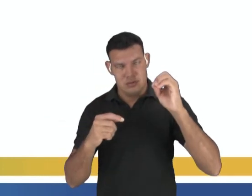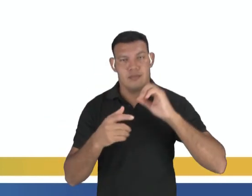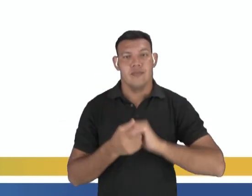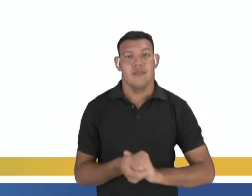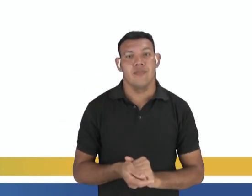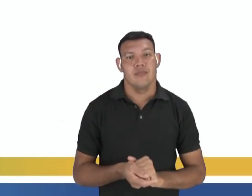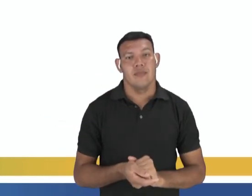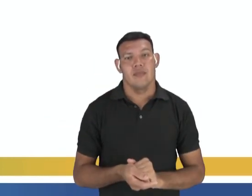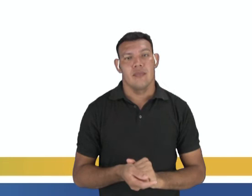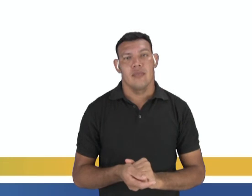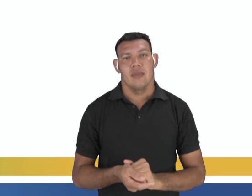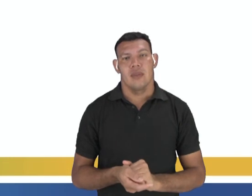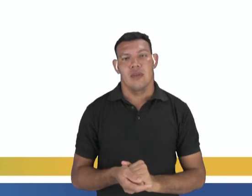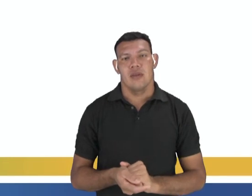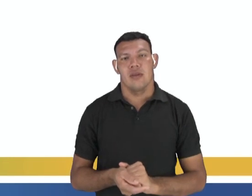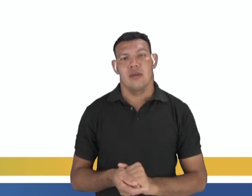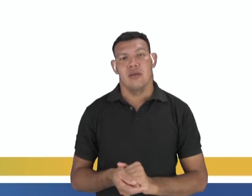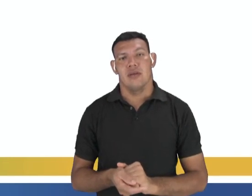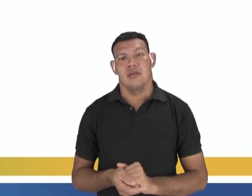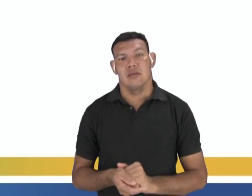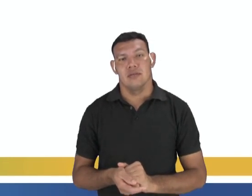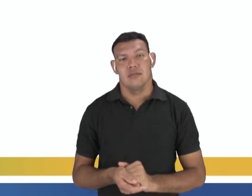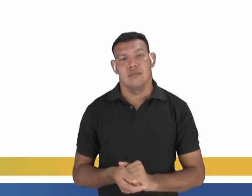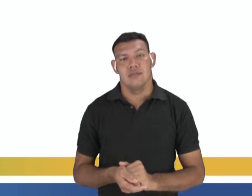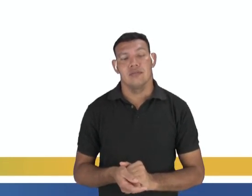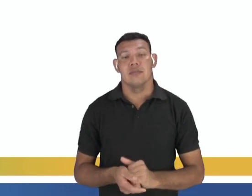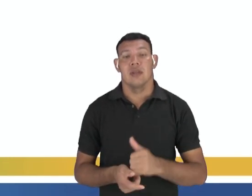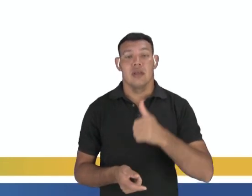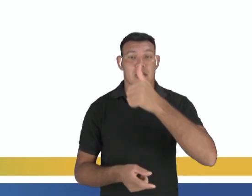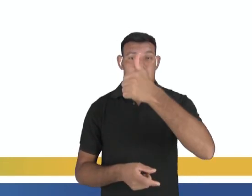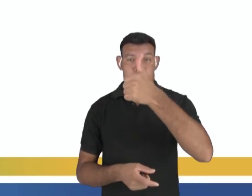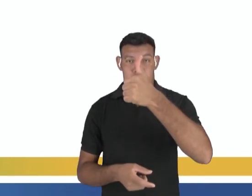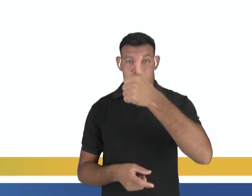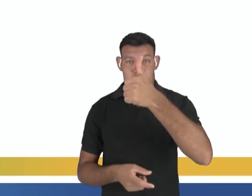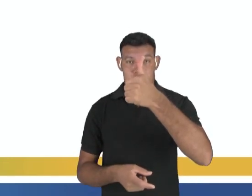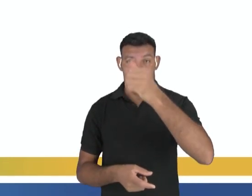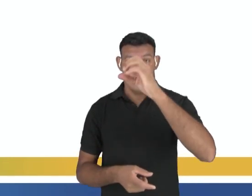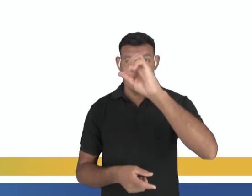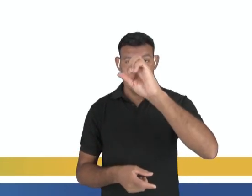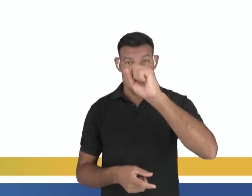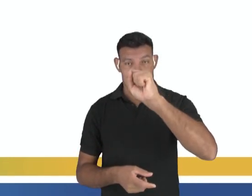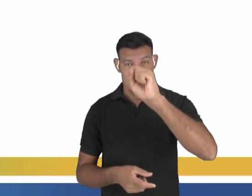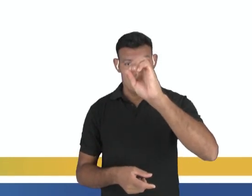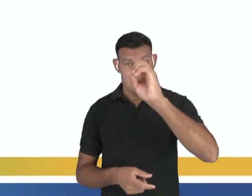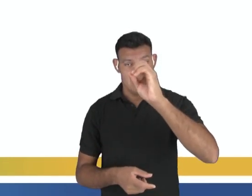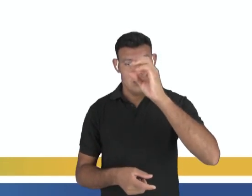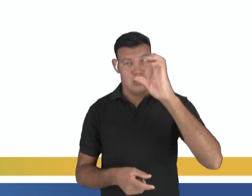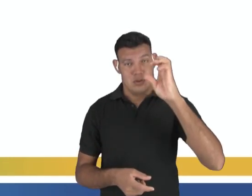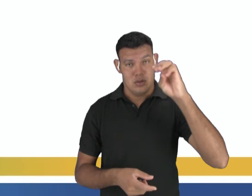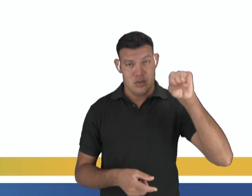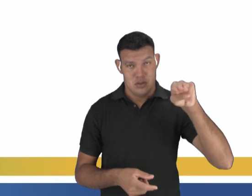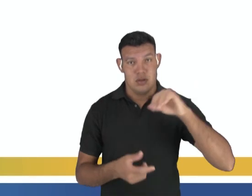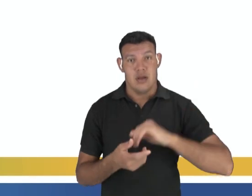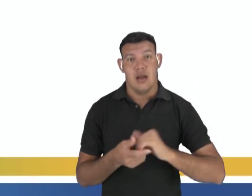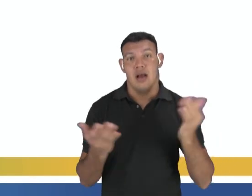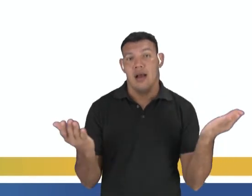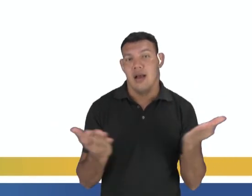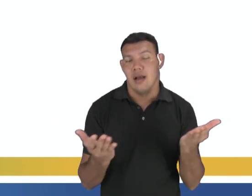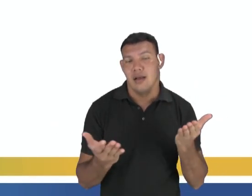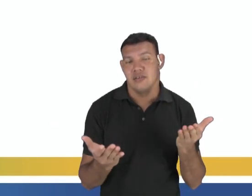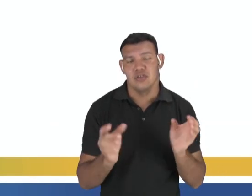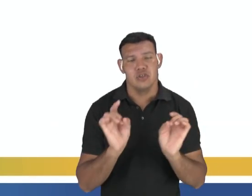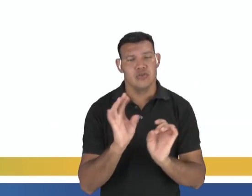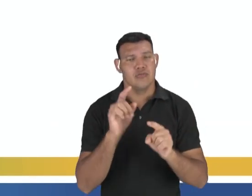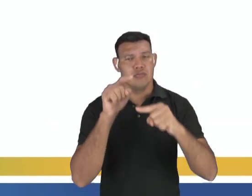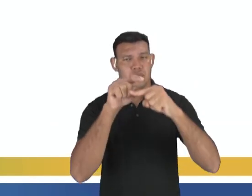lá 1,80 metro em centímetro é 180 cm agora para eu passar essa